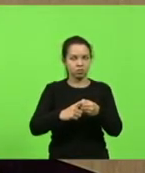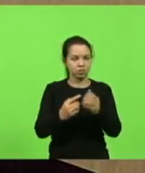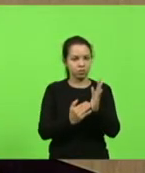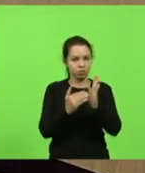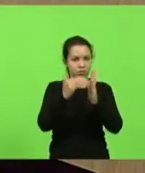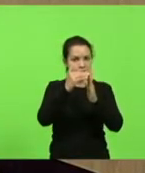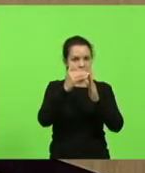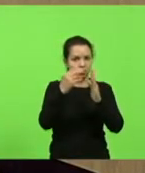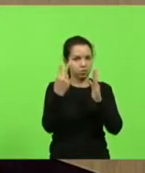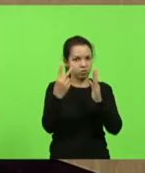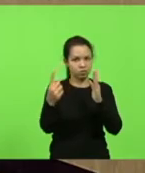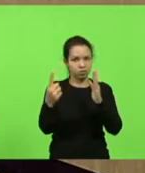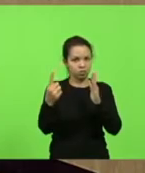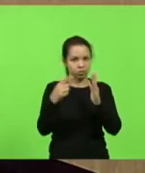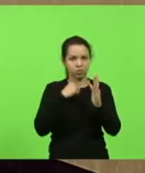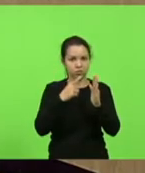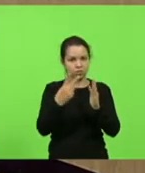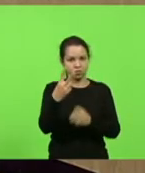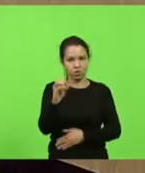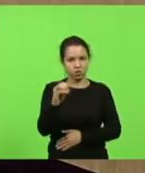20 votantes.